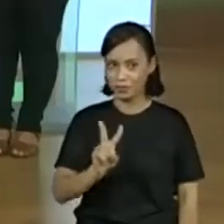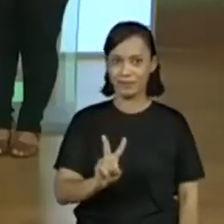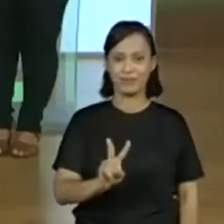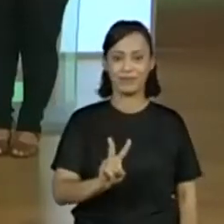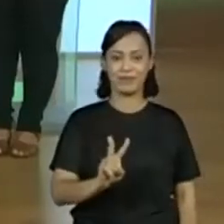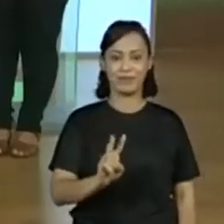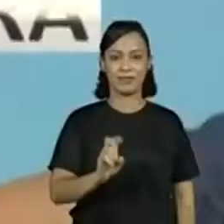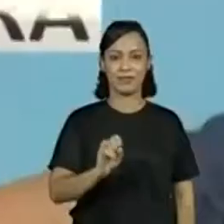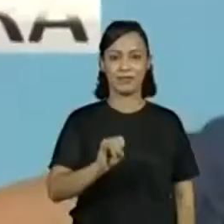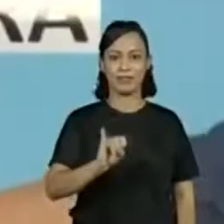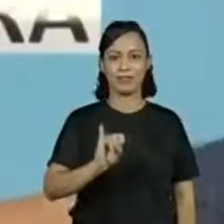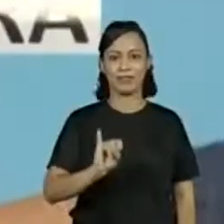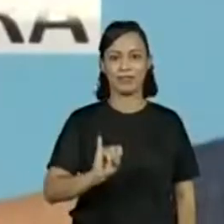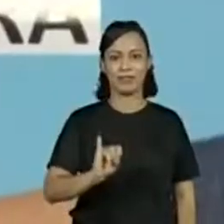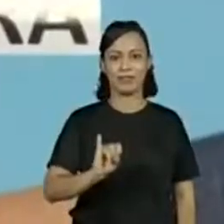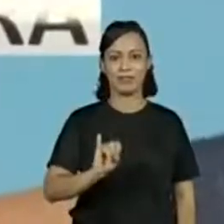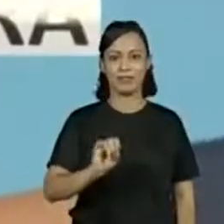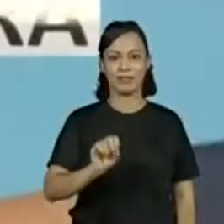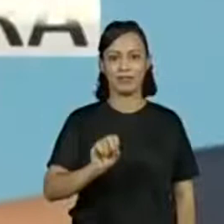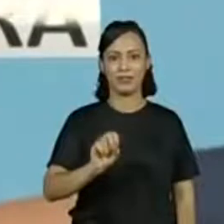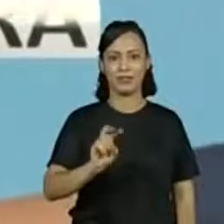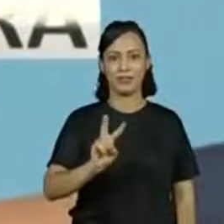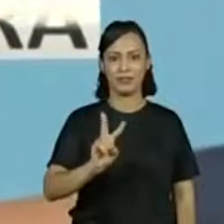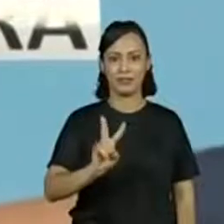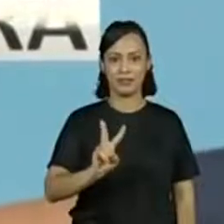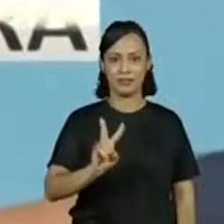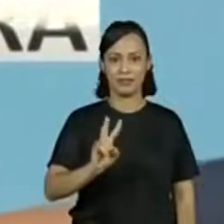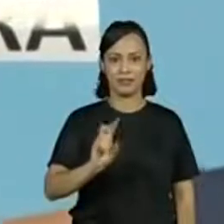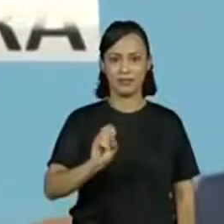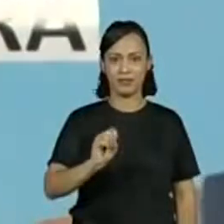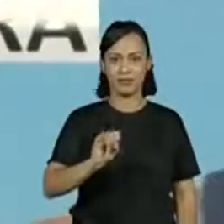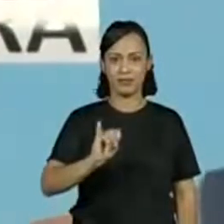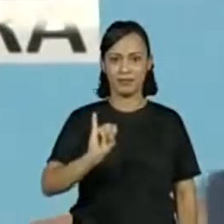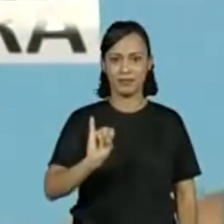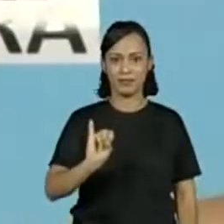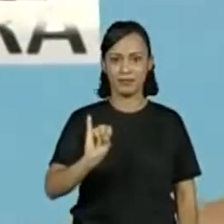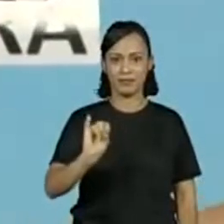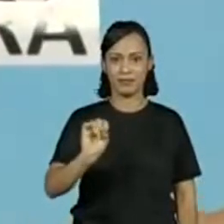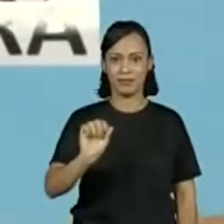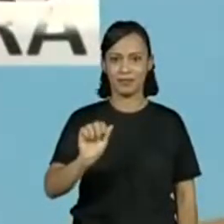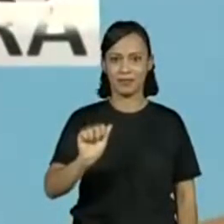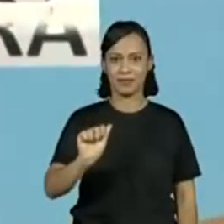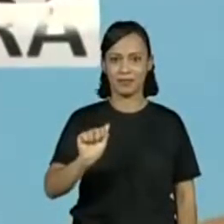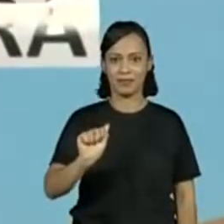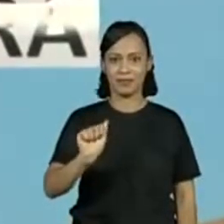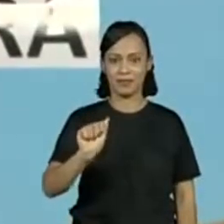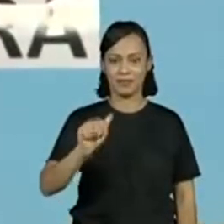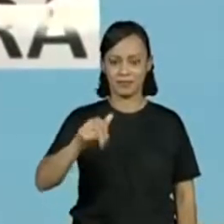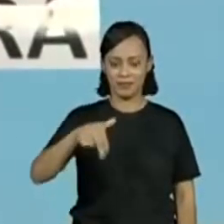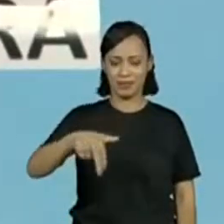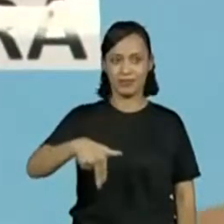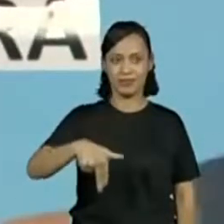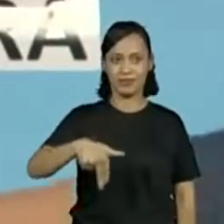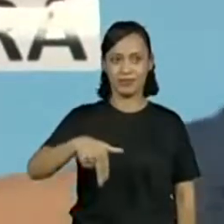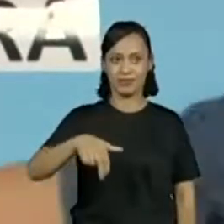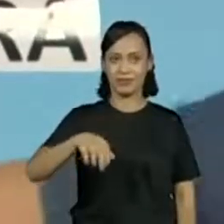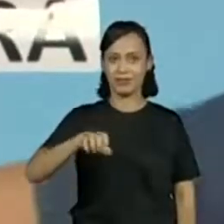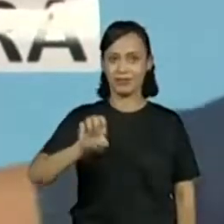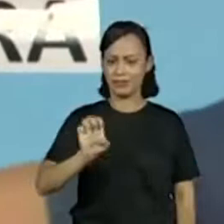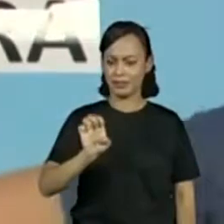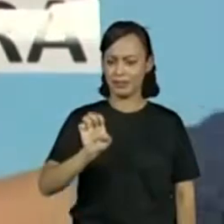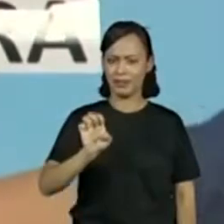Vi eu vi a Annie dois ver